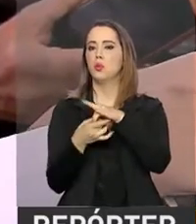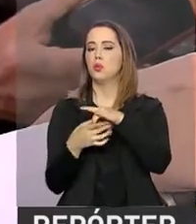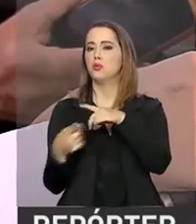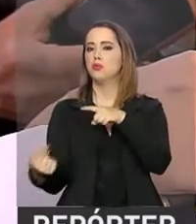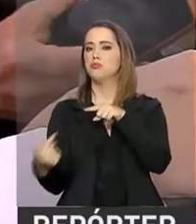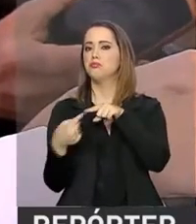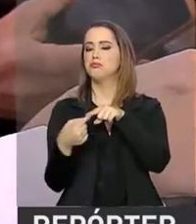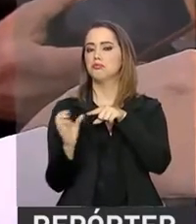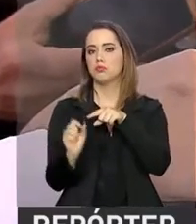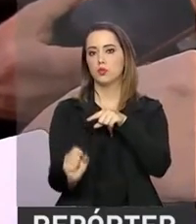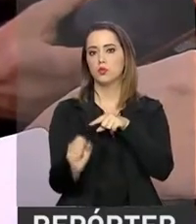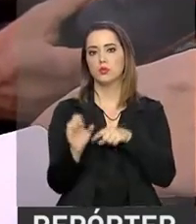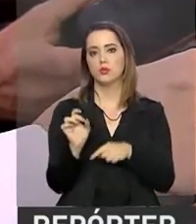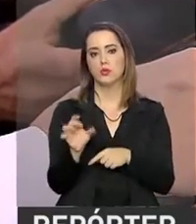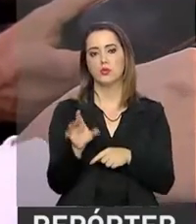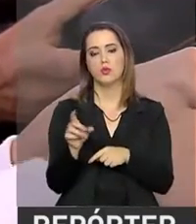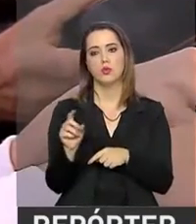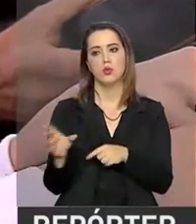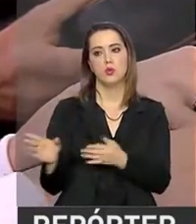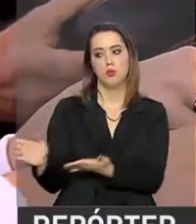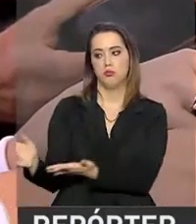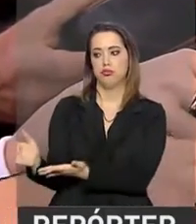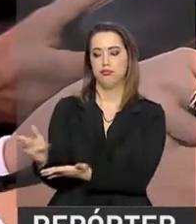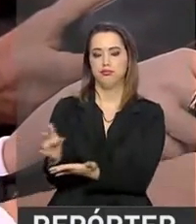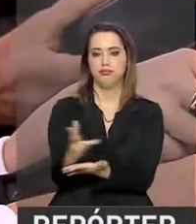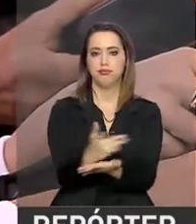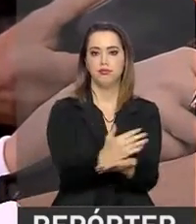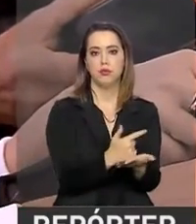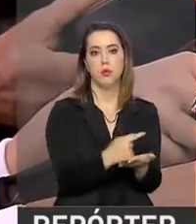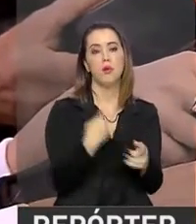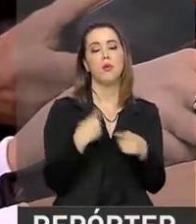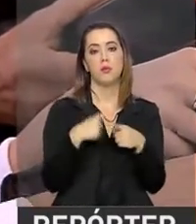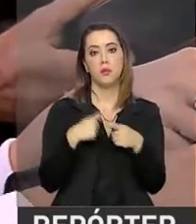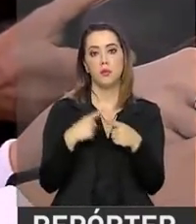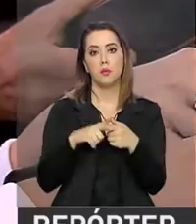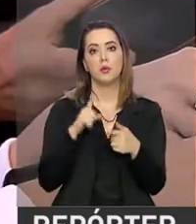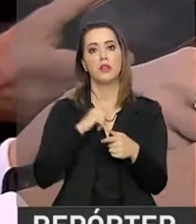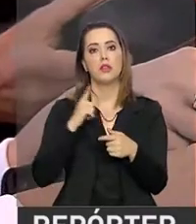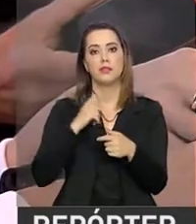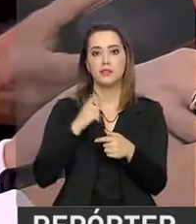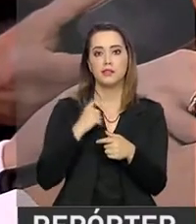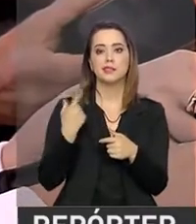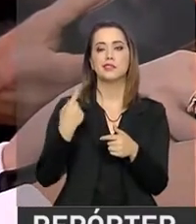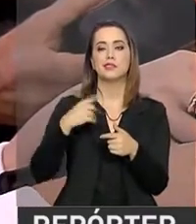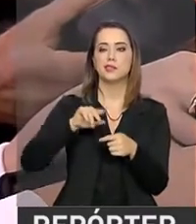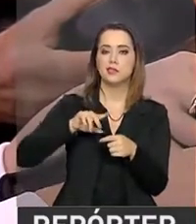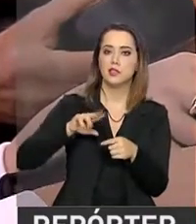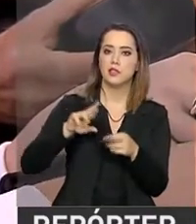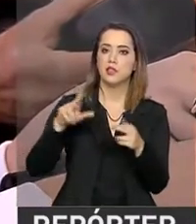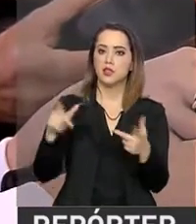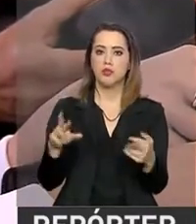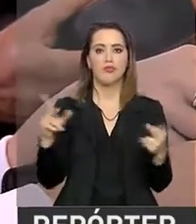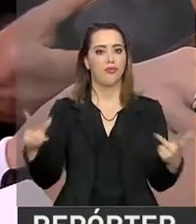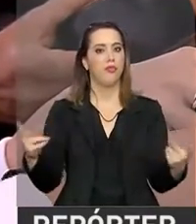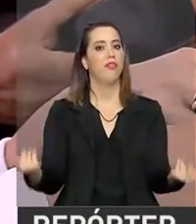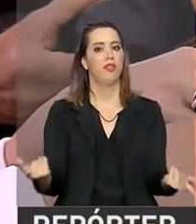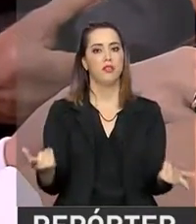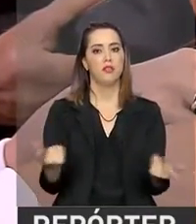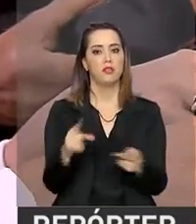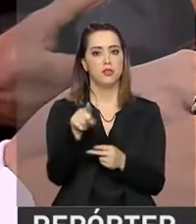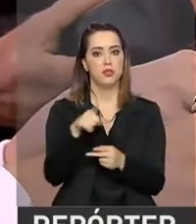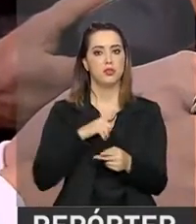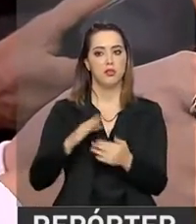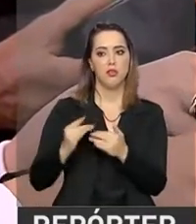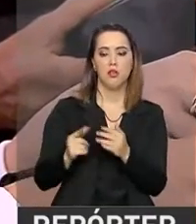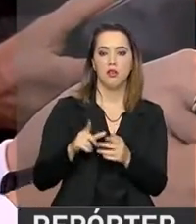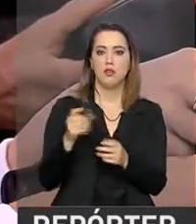vinculado a questão da arrecadação Ok existe uma curva muito grande você tem anos que arrecadação cresce é